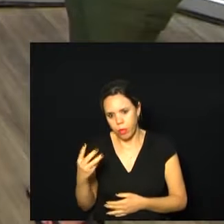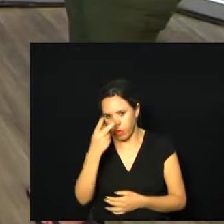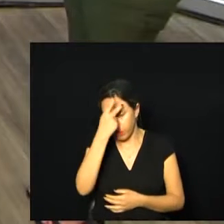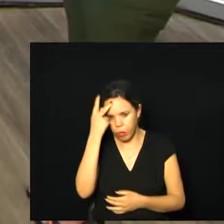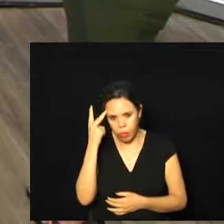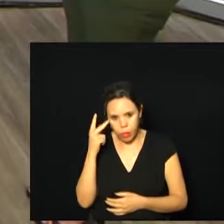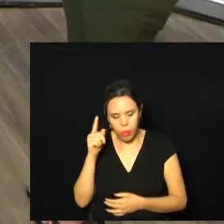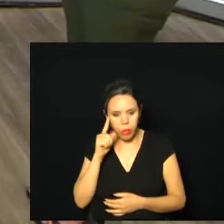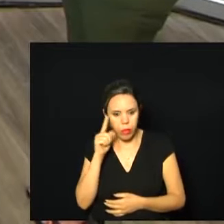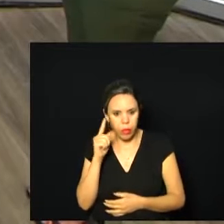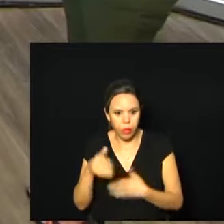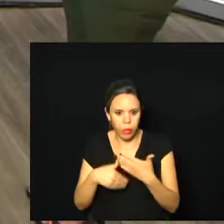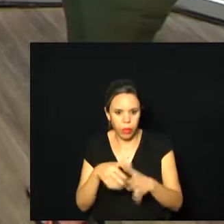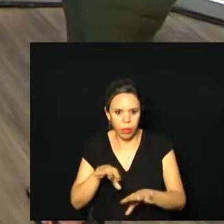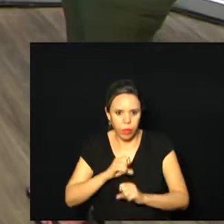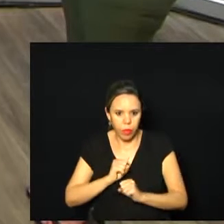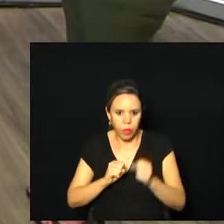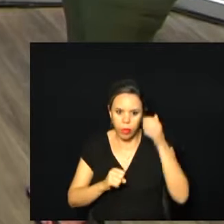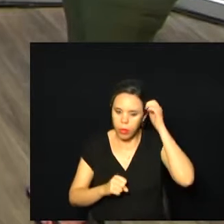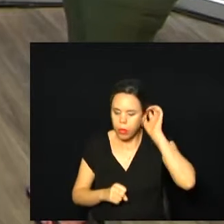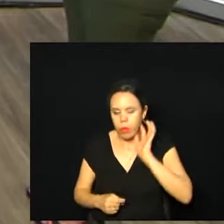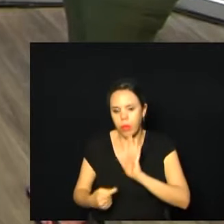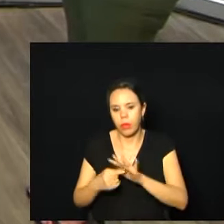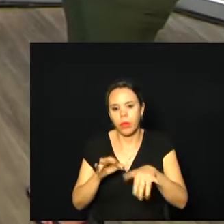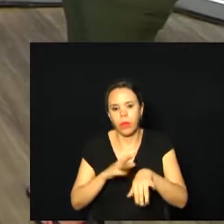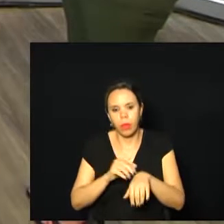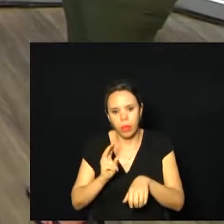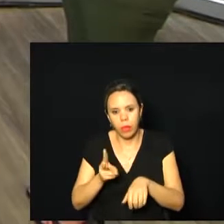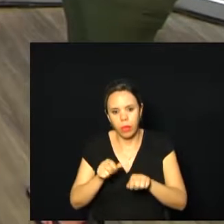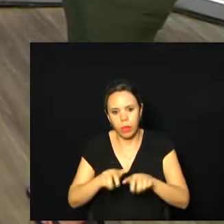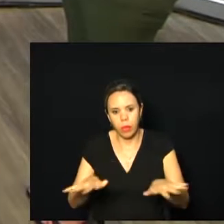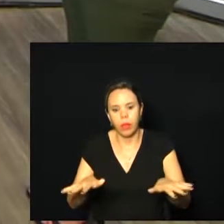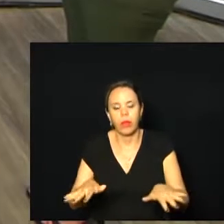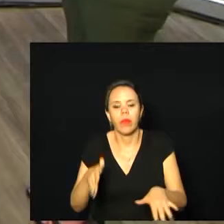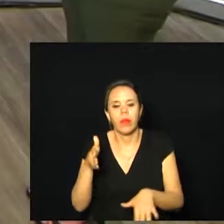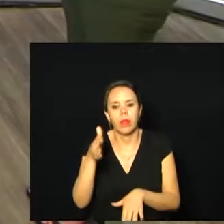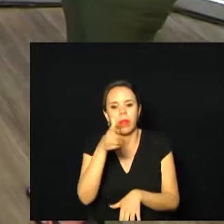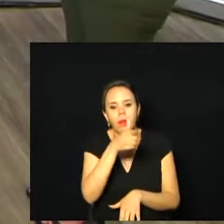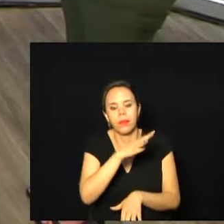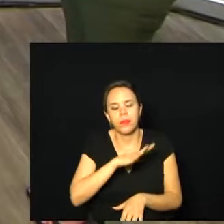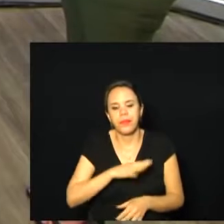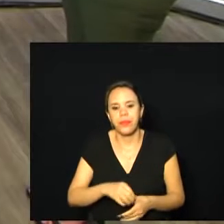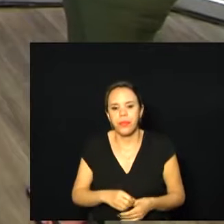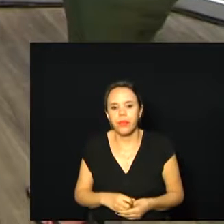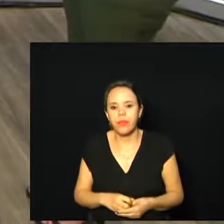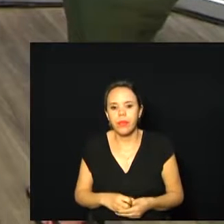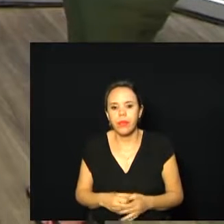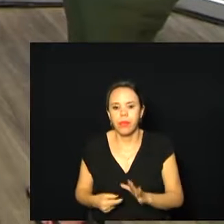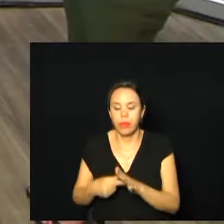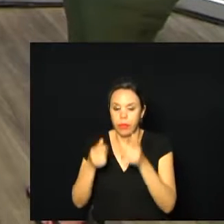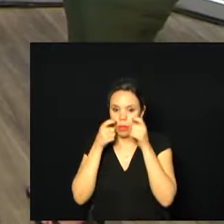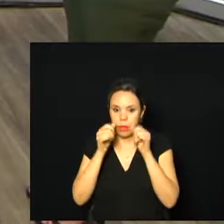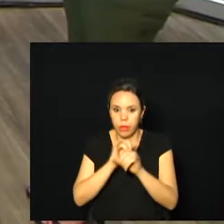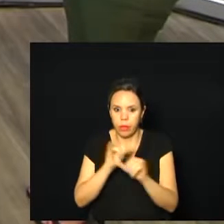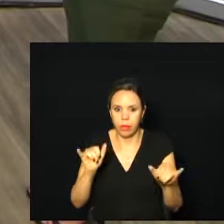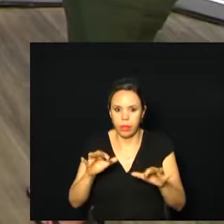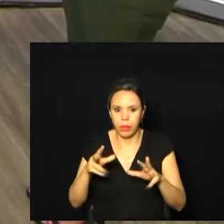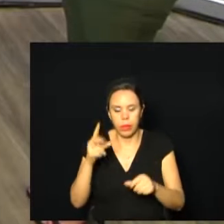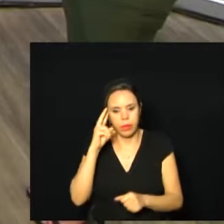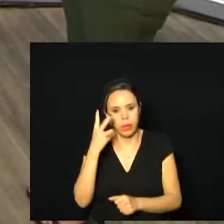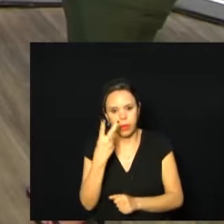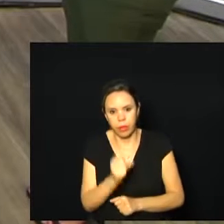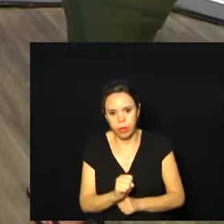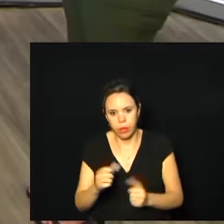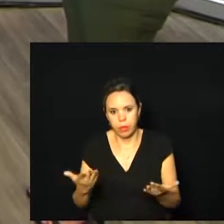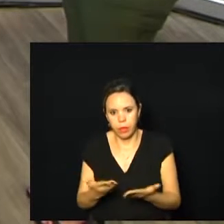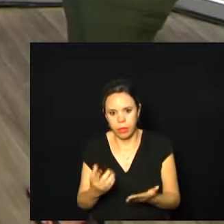casos por dia, o que mostra que a doença ela continua circulando pela cidade. Então, sinal de alerta, hein? Do dia 28